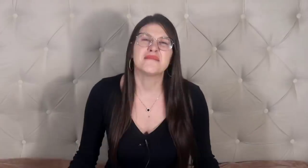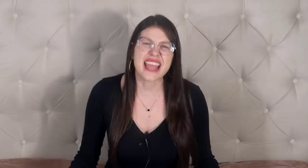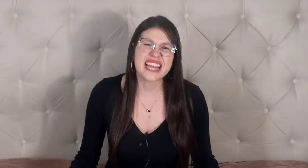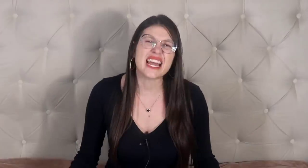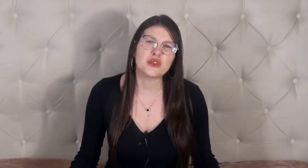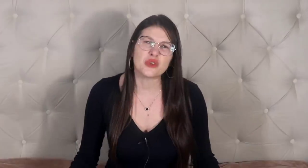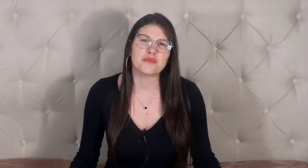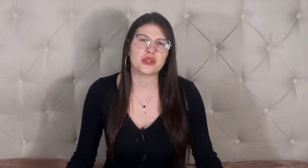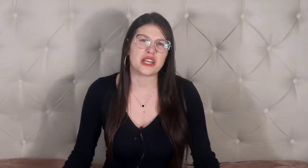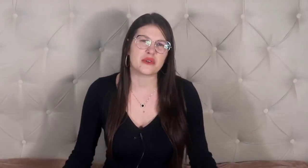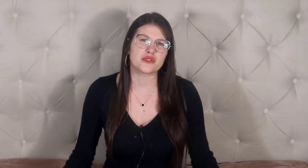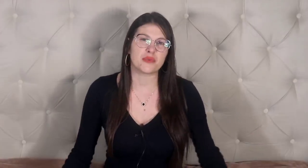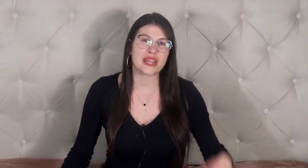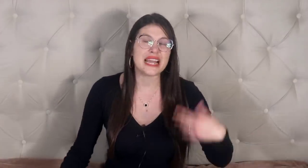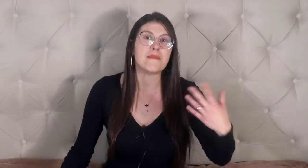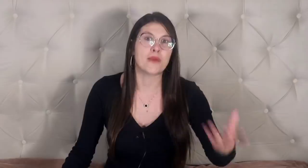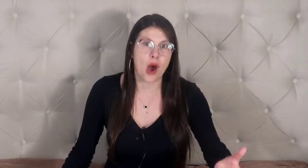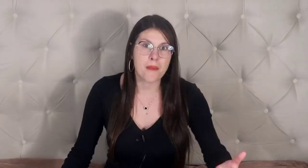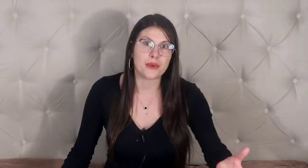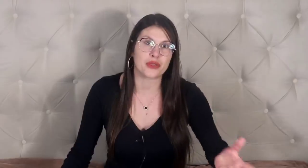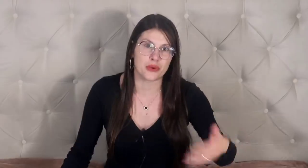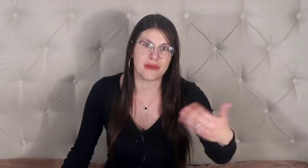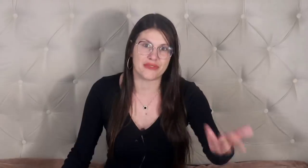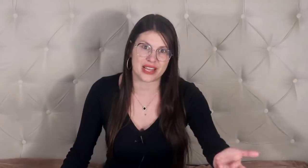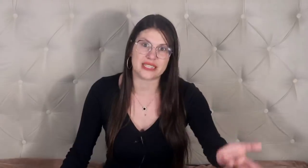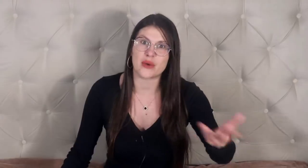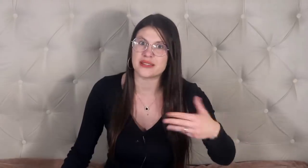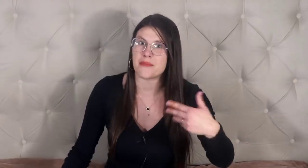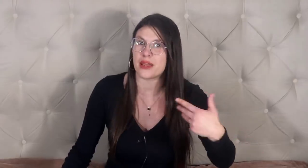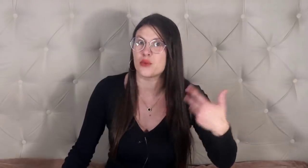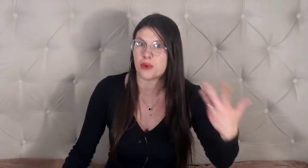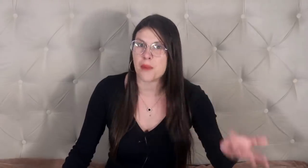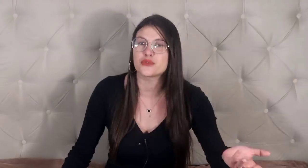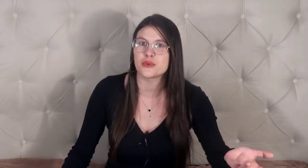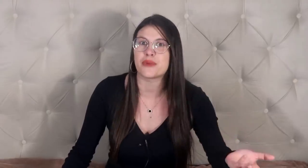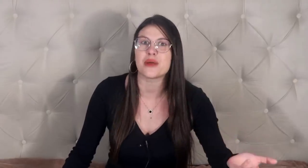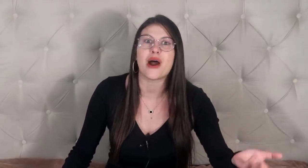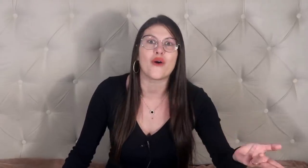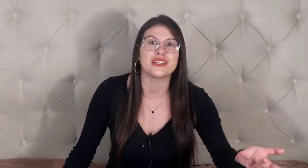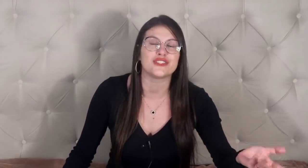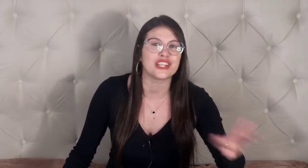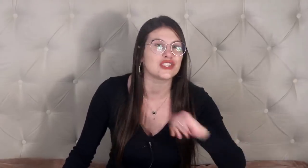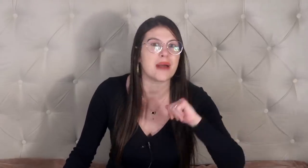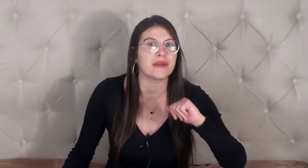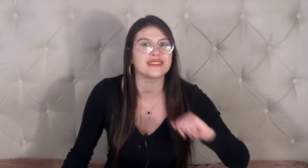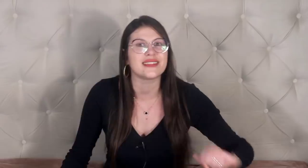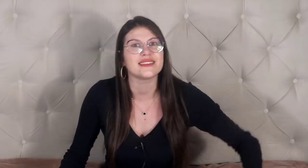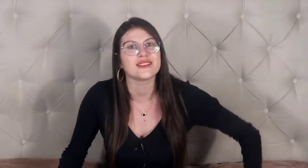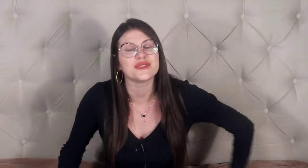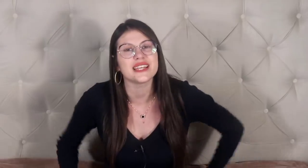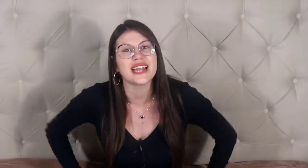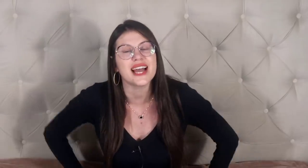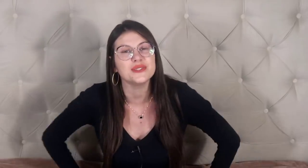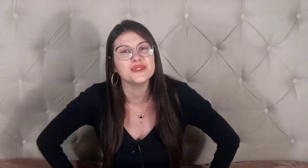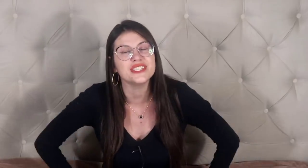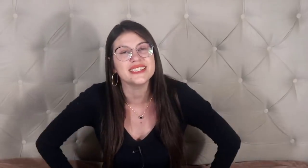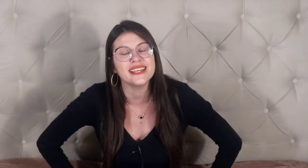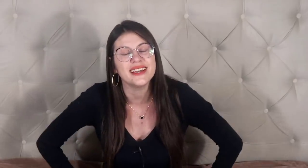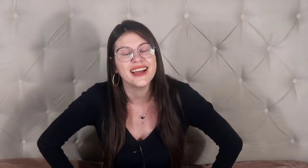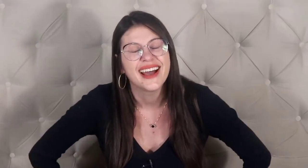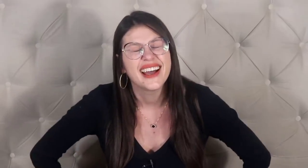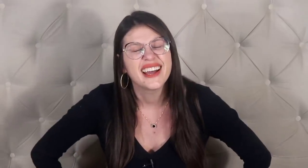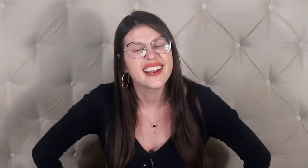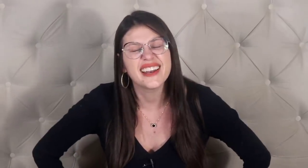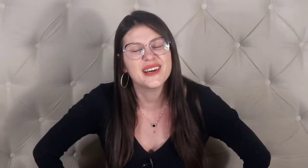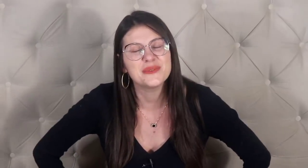dele? Mas Renan é o todo-poderoso porque ele próprio, que uma vez ao receber do próprio Supremo a ordem de deixar a presidência do Senado,